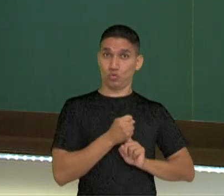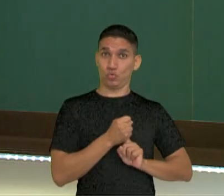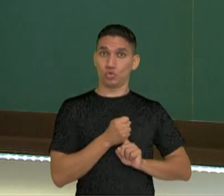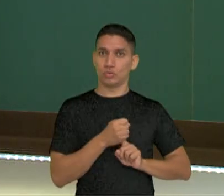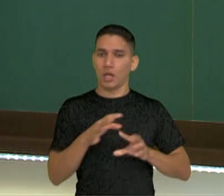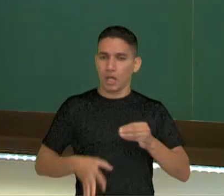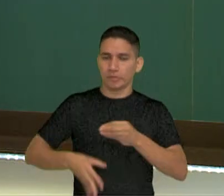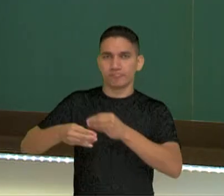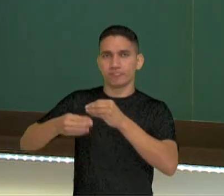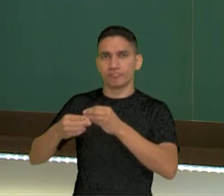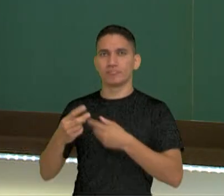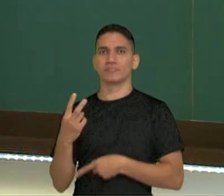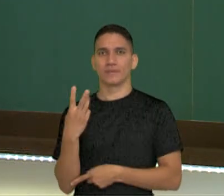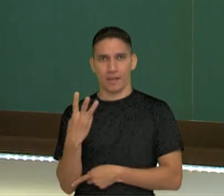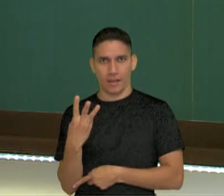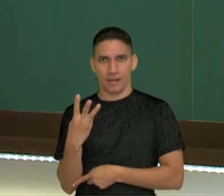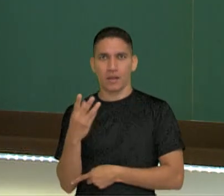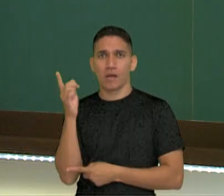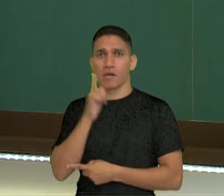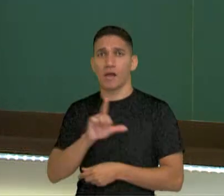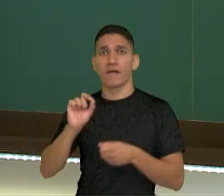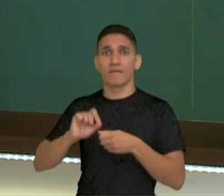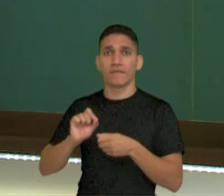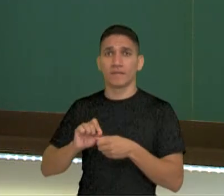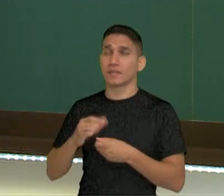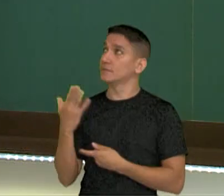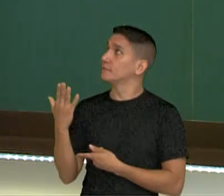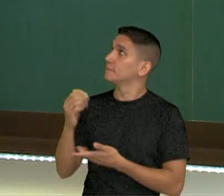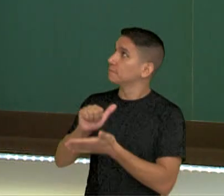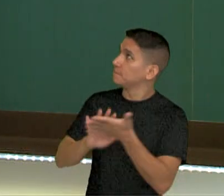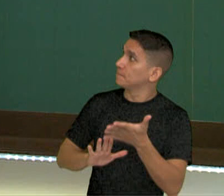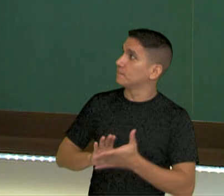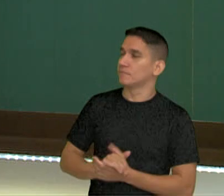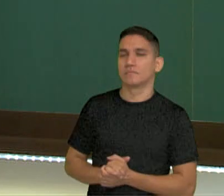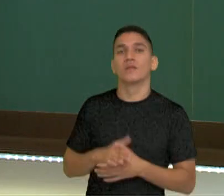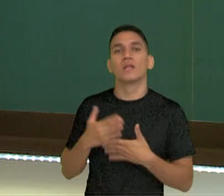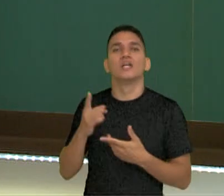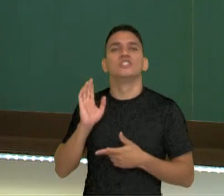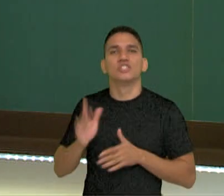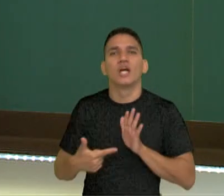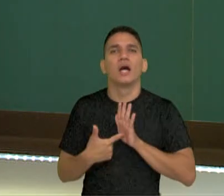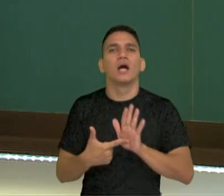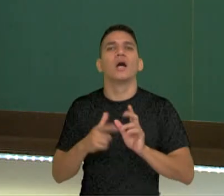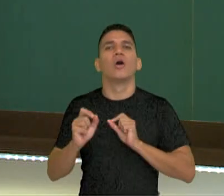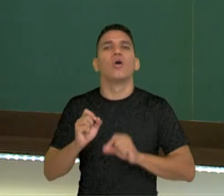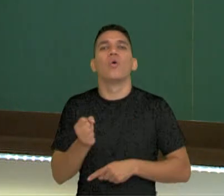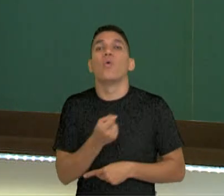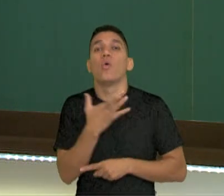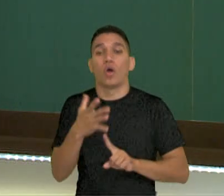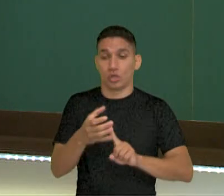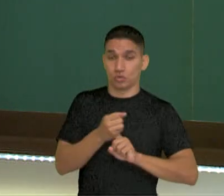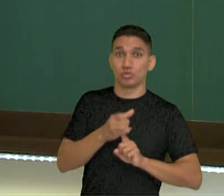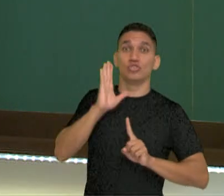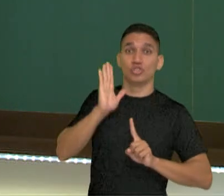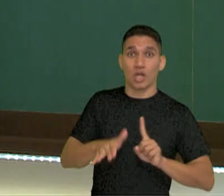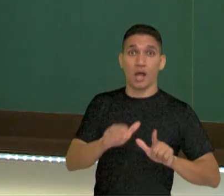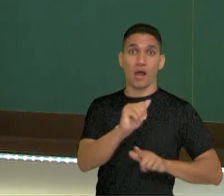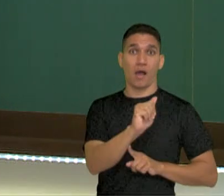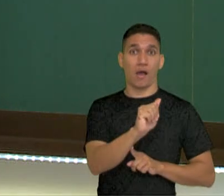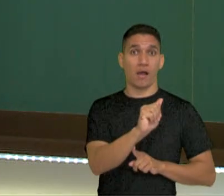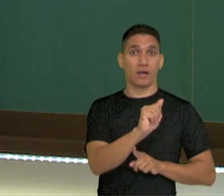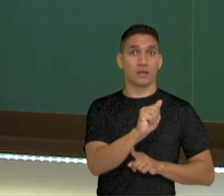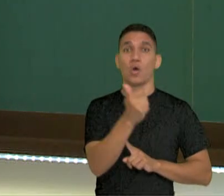3 centímetros e dar os 5 centímetros que o exercício está me pedindo. Aqui já tenho que um dos dominantes está aqui. Não tem